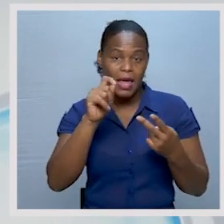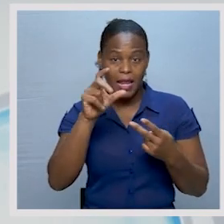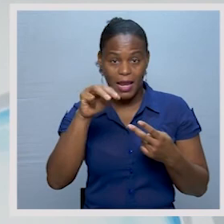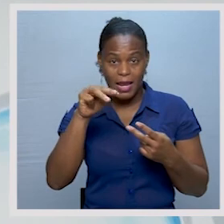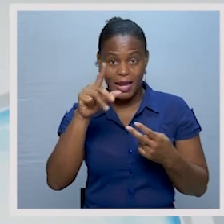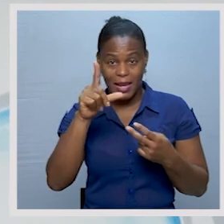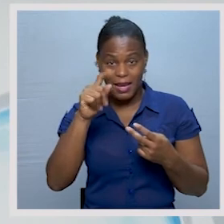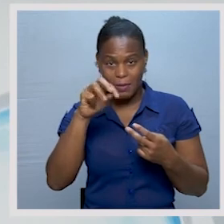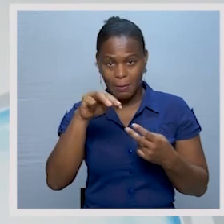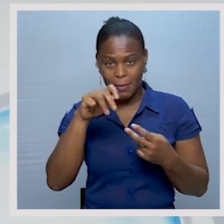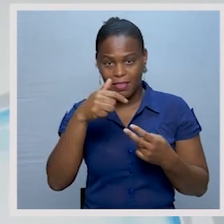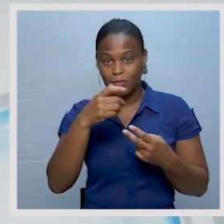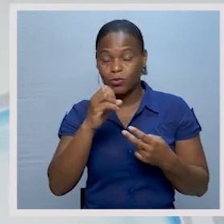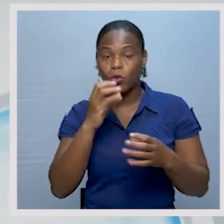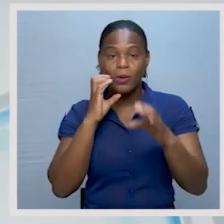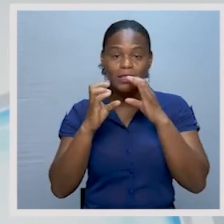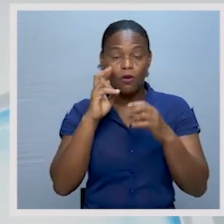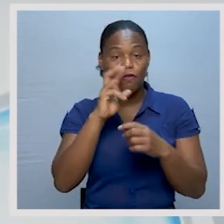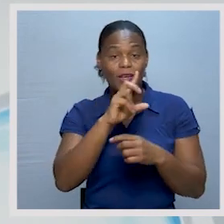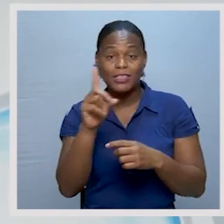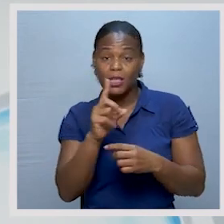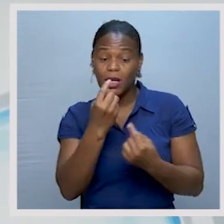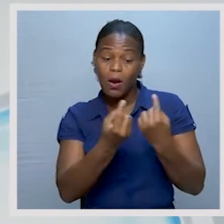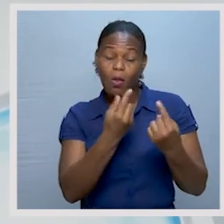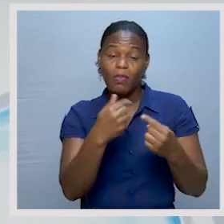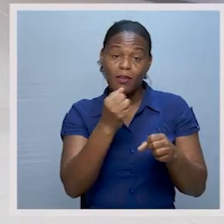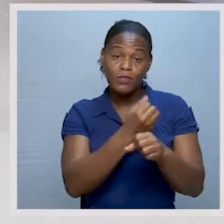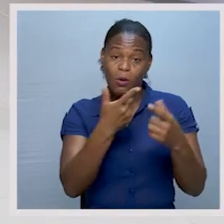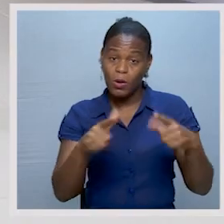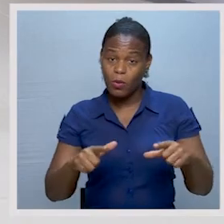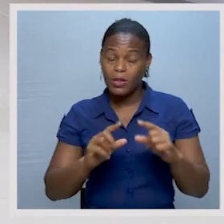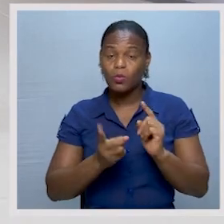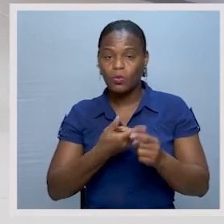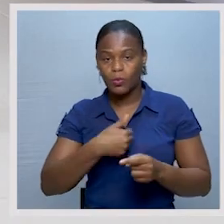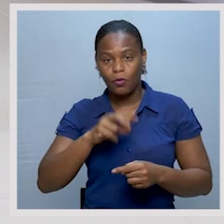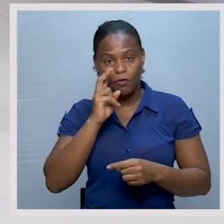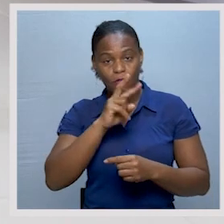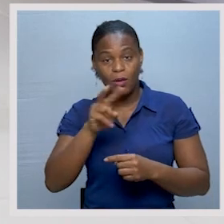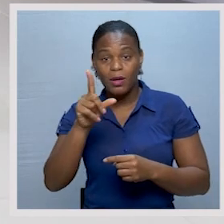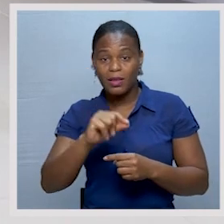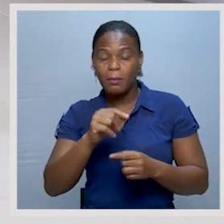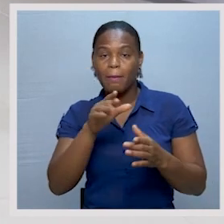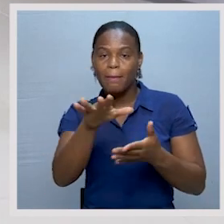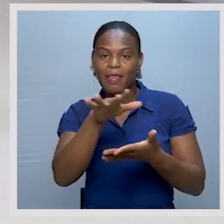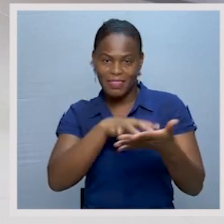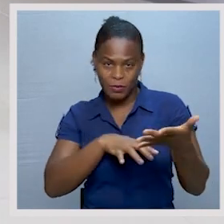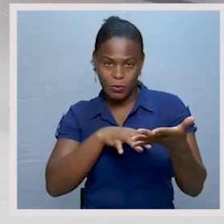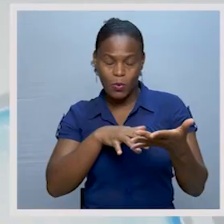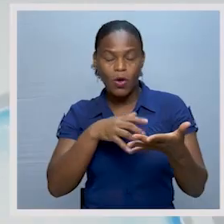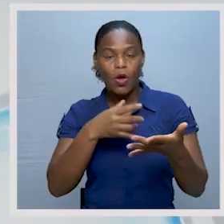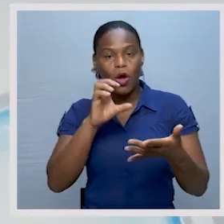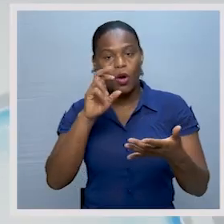cada temos de ter uma função de linguagem. Foi isto que nós vimos e também pegamos da nossa